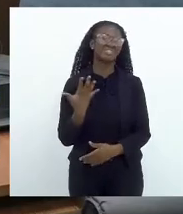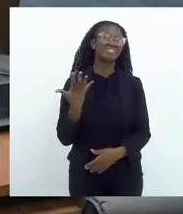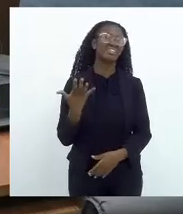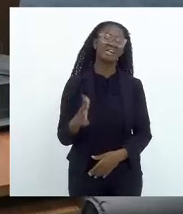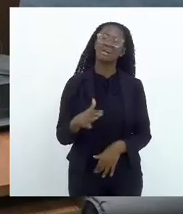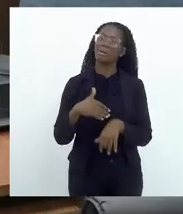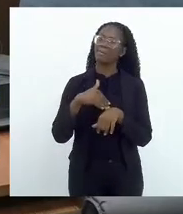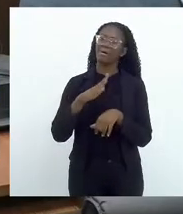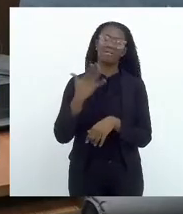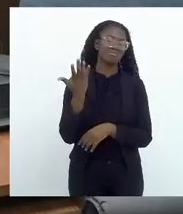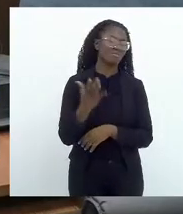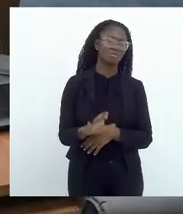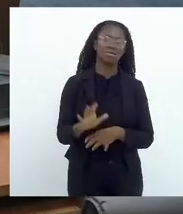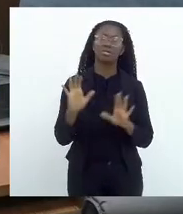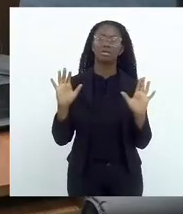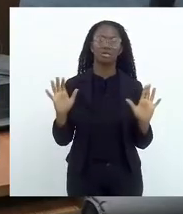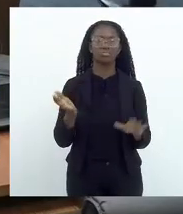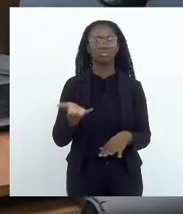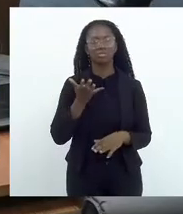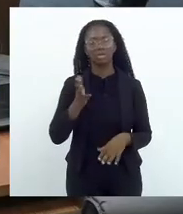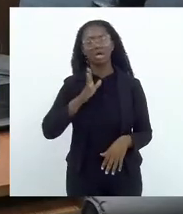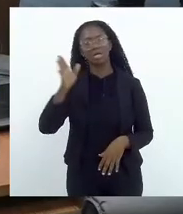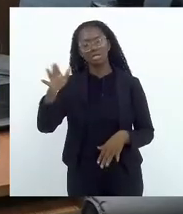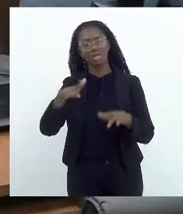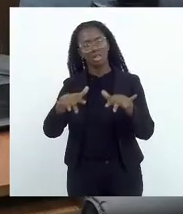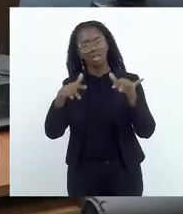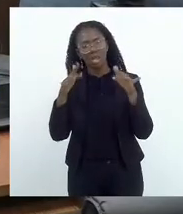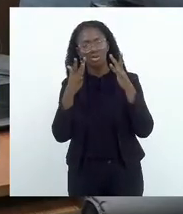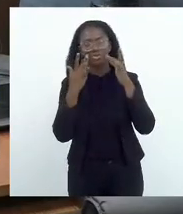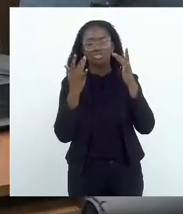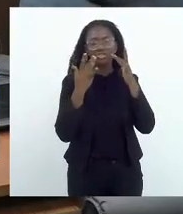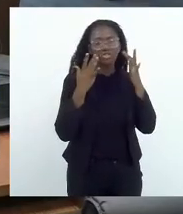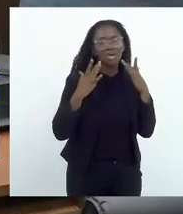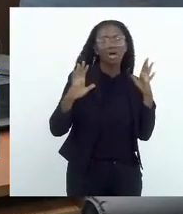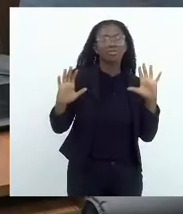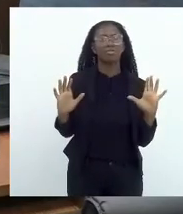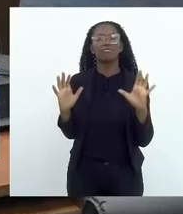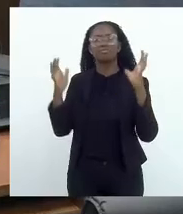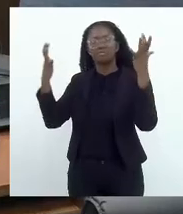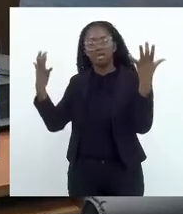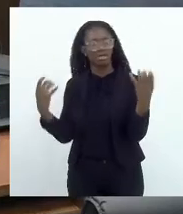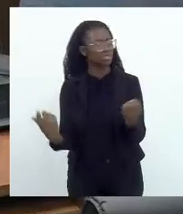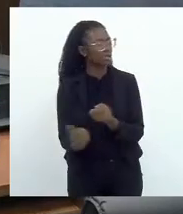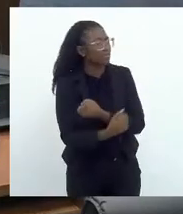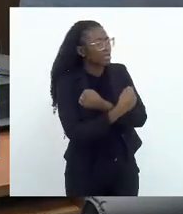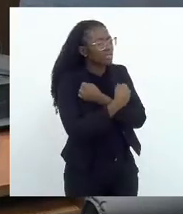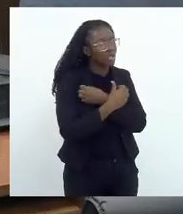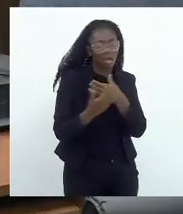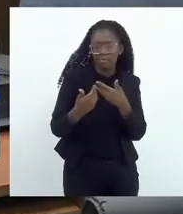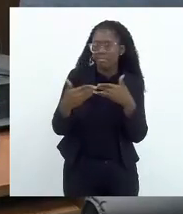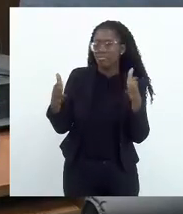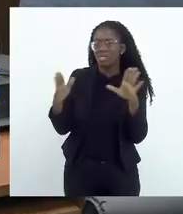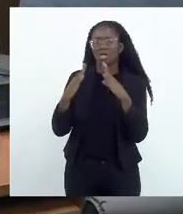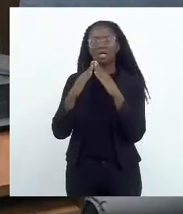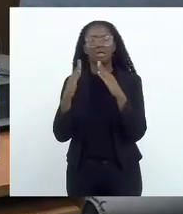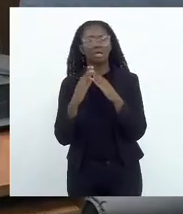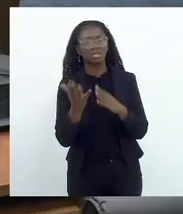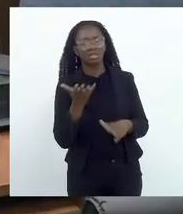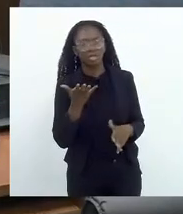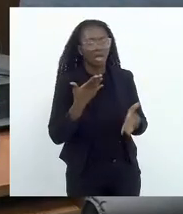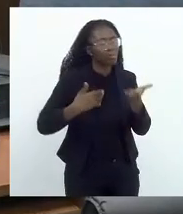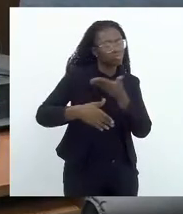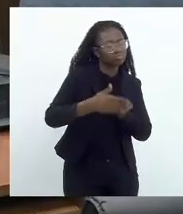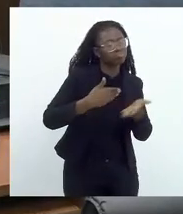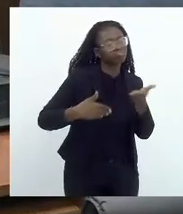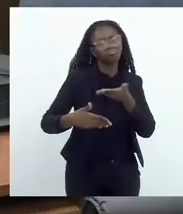quer ir aos espetáculos, a gente quer ir à festa, a gente quer abrir a nossa casa, a gente quer estar junto, a